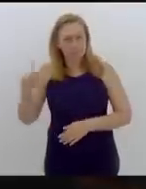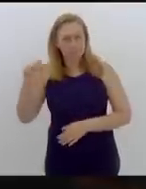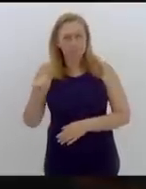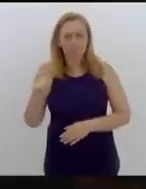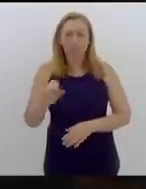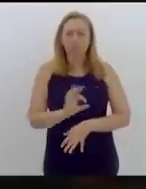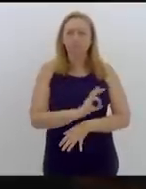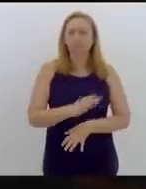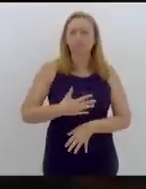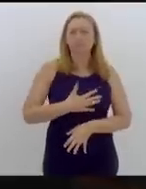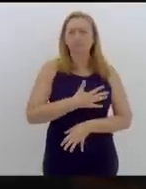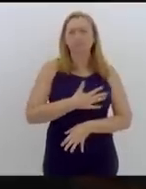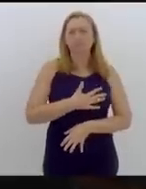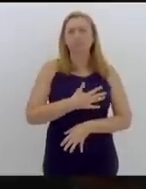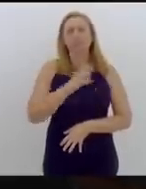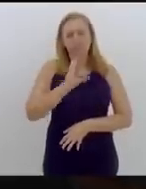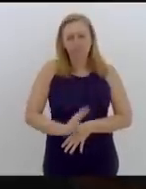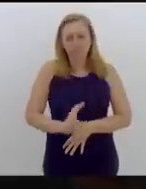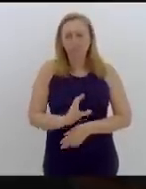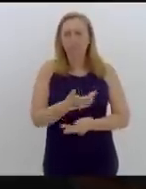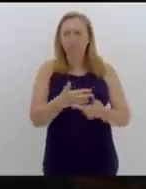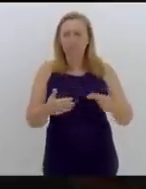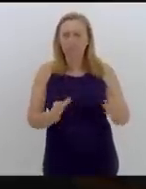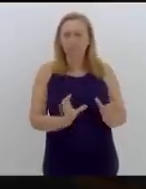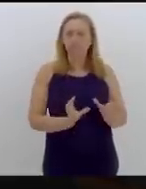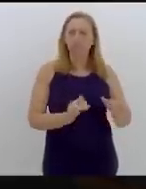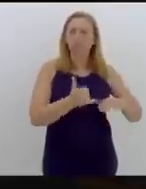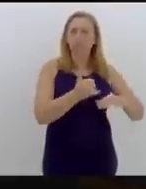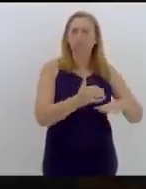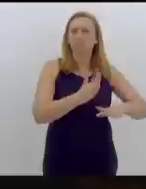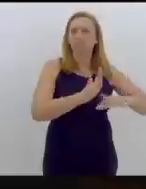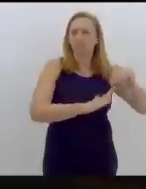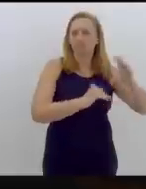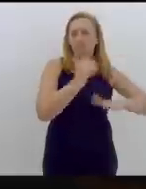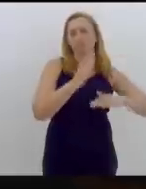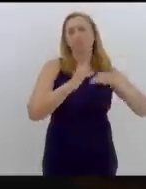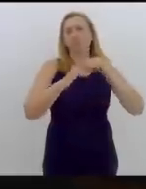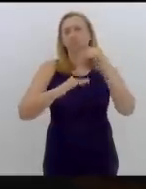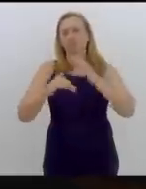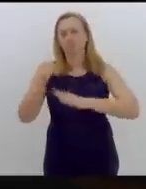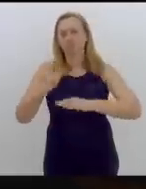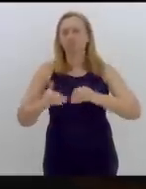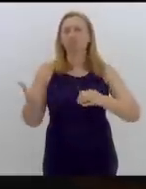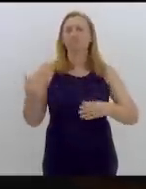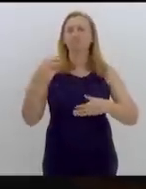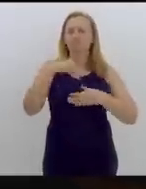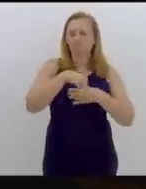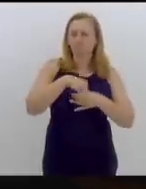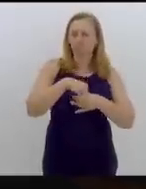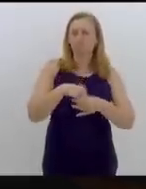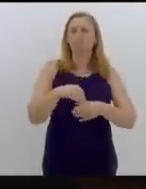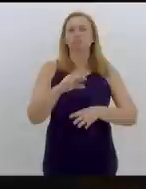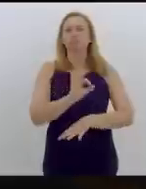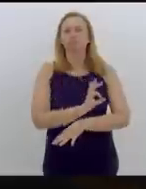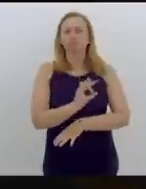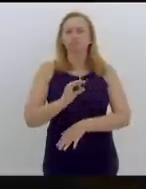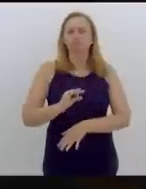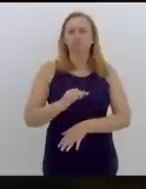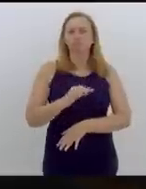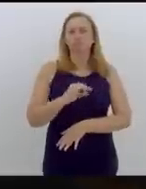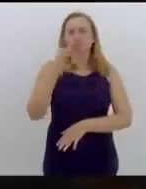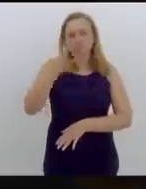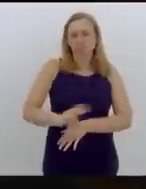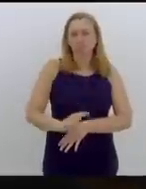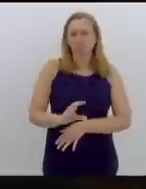Civil Existem várias carreiras dentro da Polícia Civil o que faz com que se tenham muitas associações diferentes